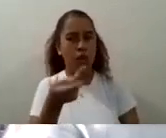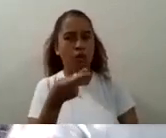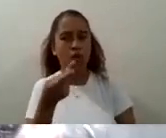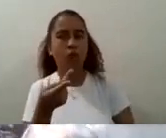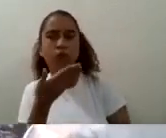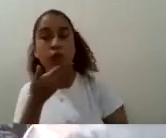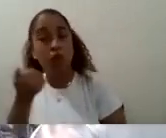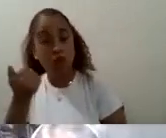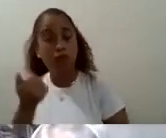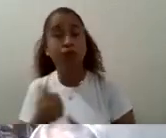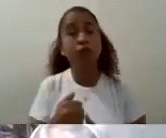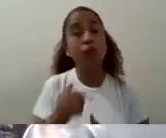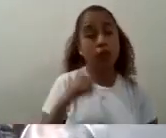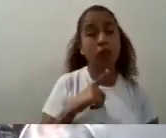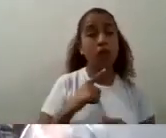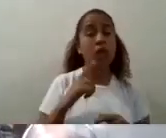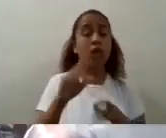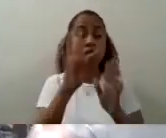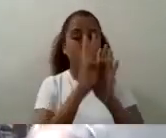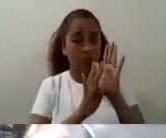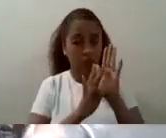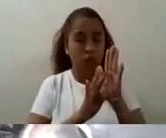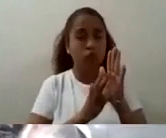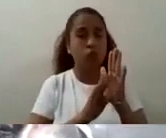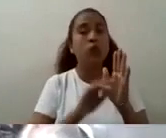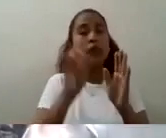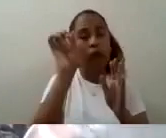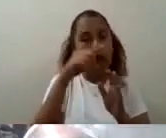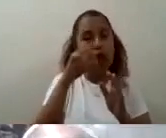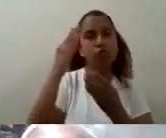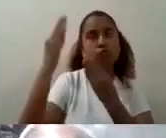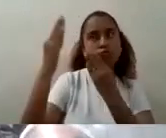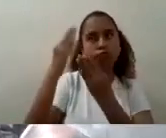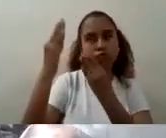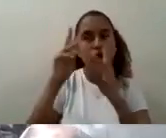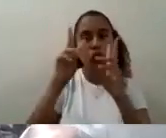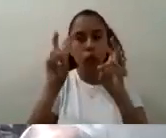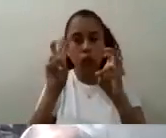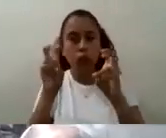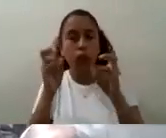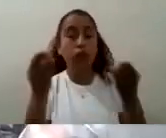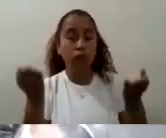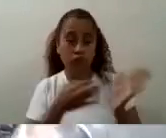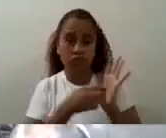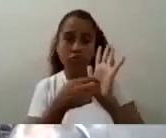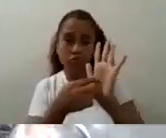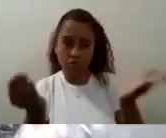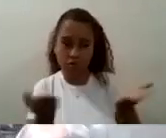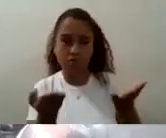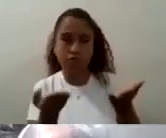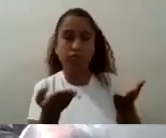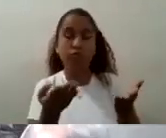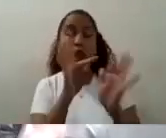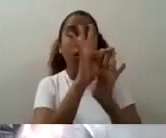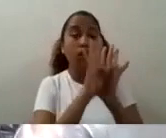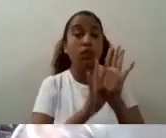base, que é uma reflexão mais completa sobre isso que eu apresentei aqui. Esse texto base,